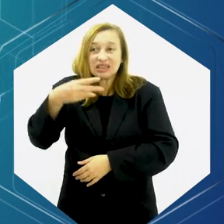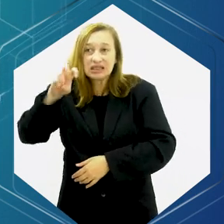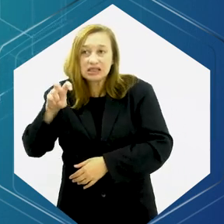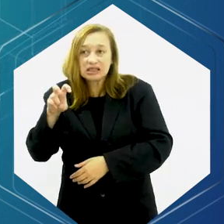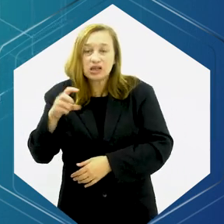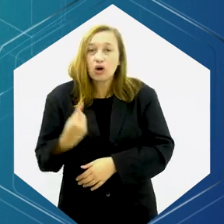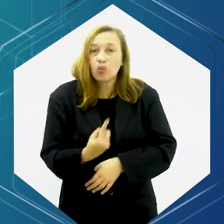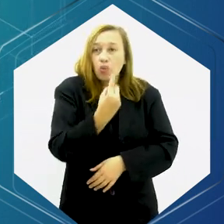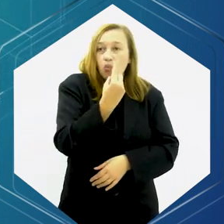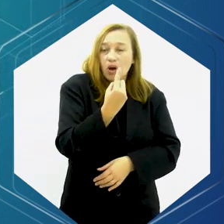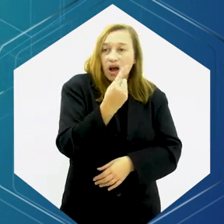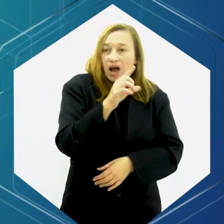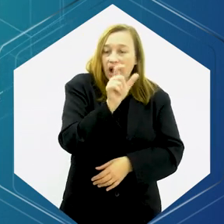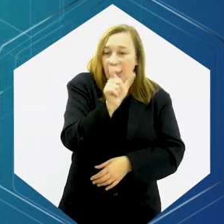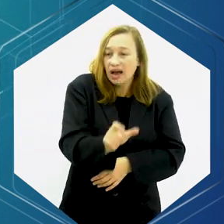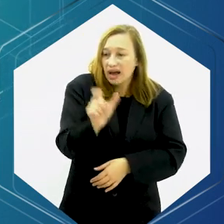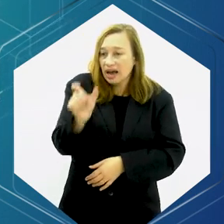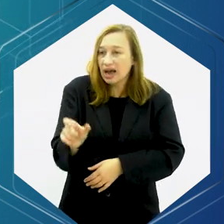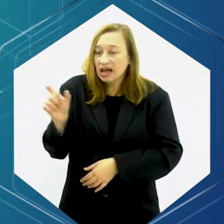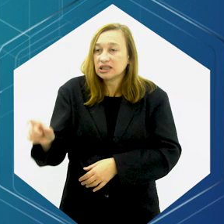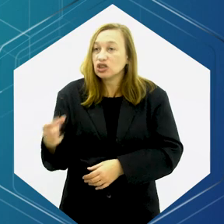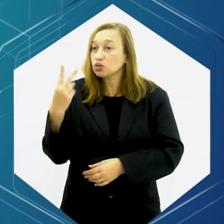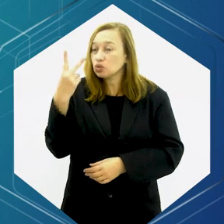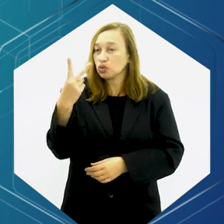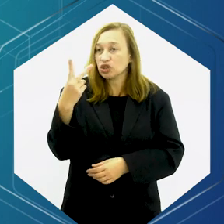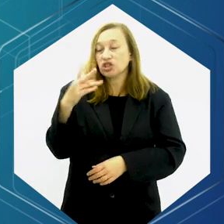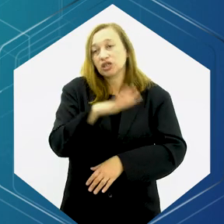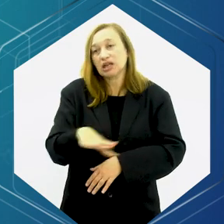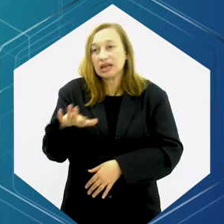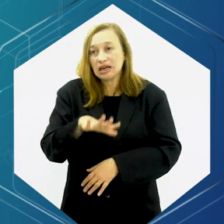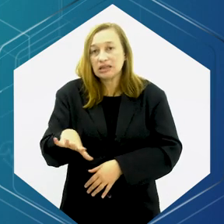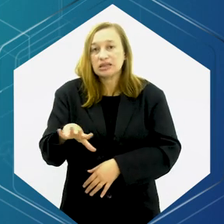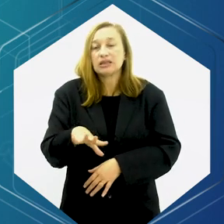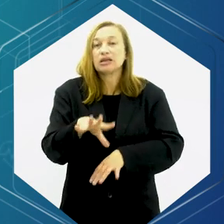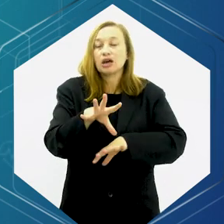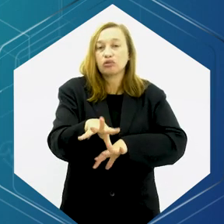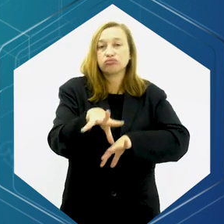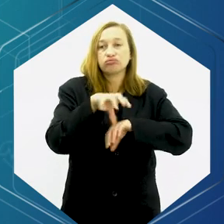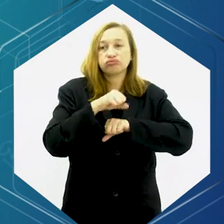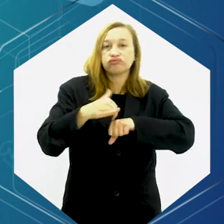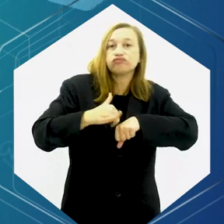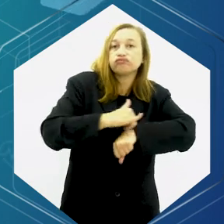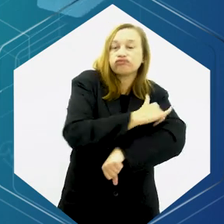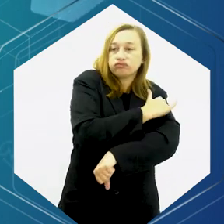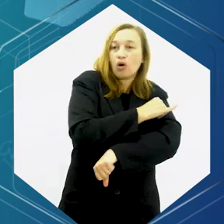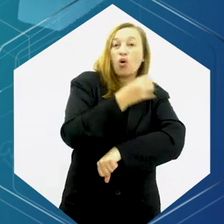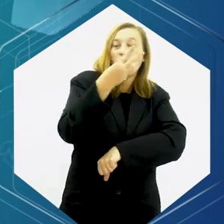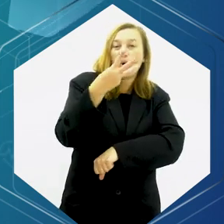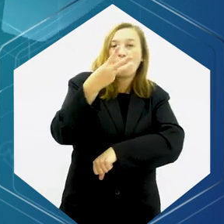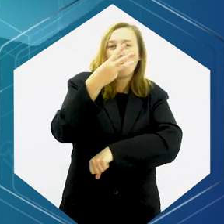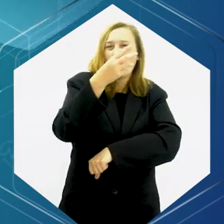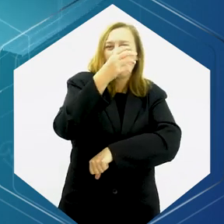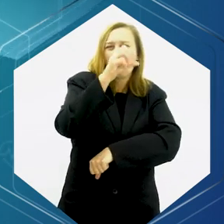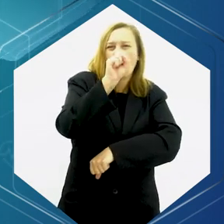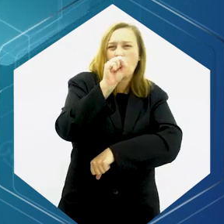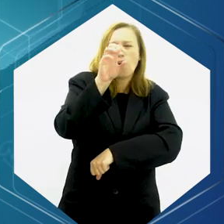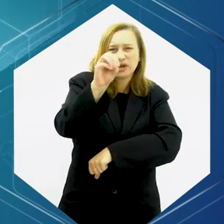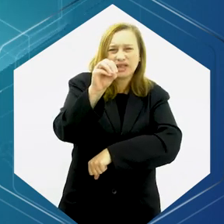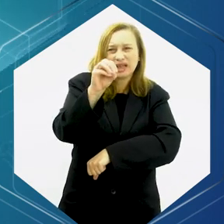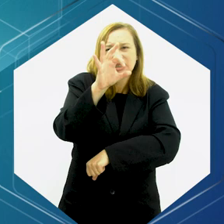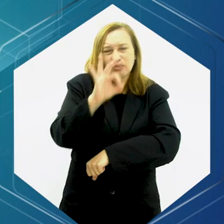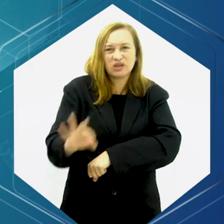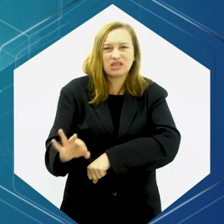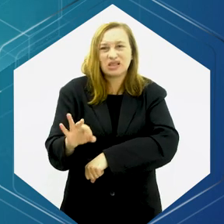2035 uma a cada duas crianças elas terão obesidade né serão 50% das Crianças eh